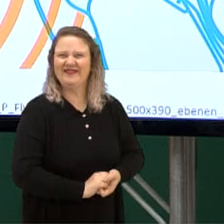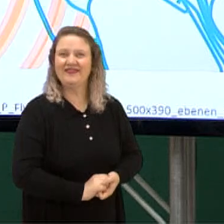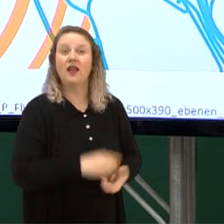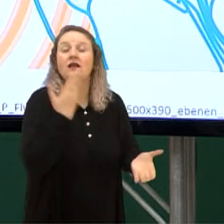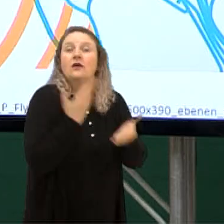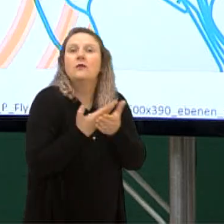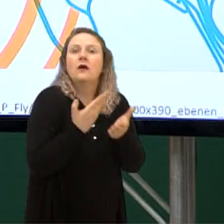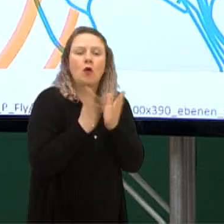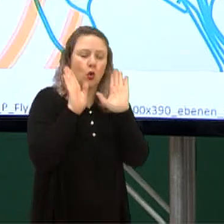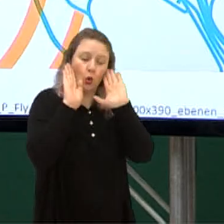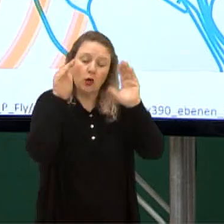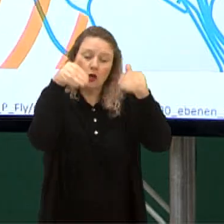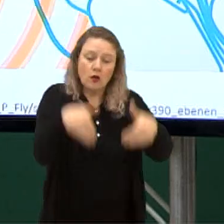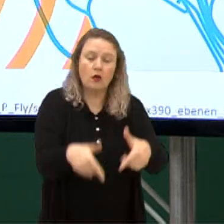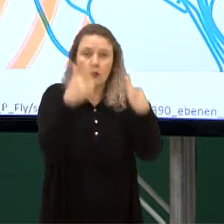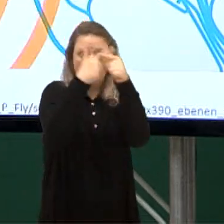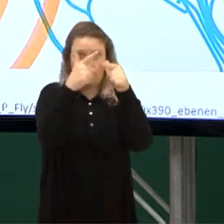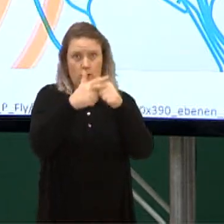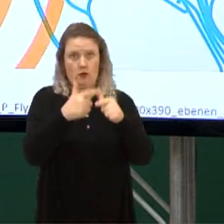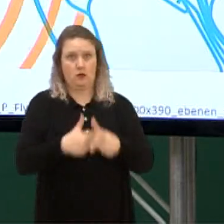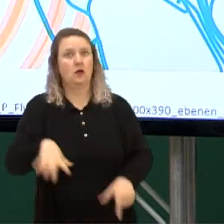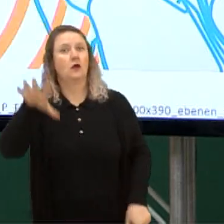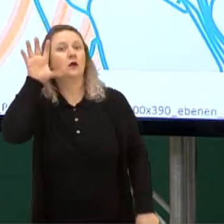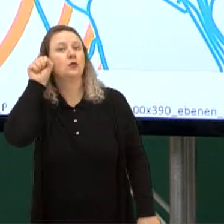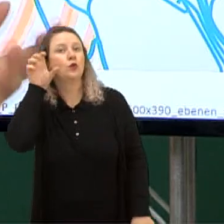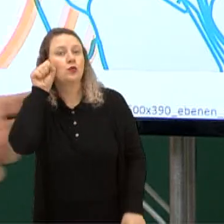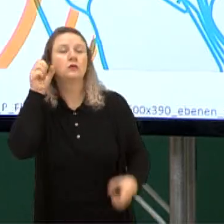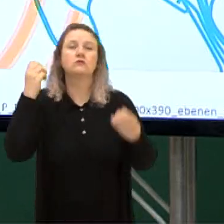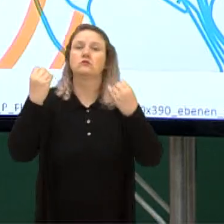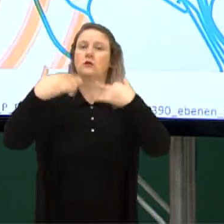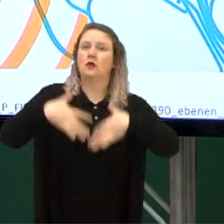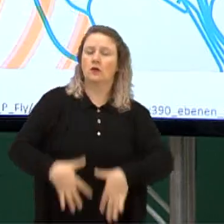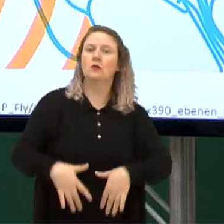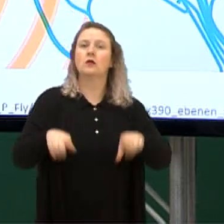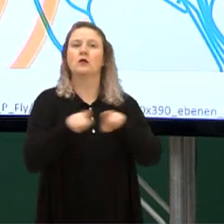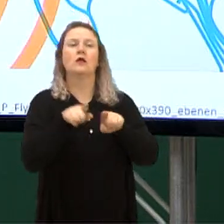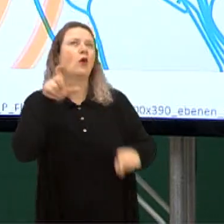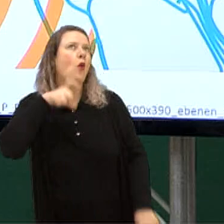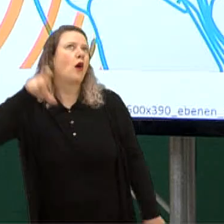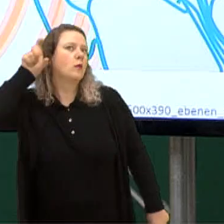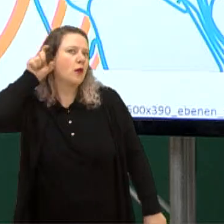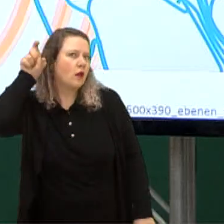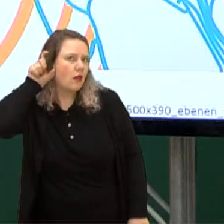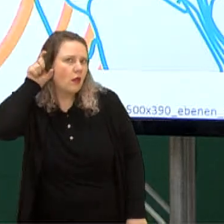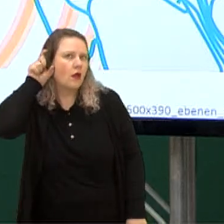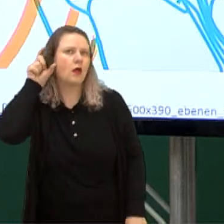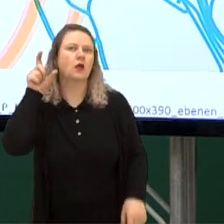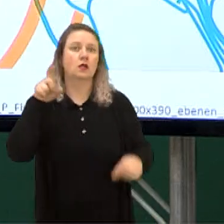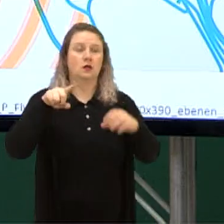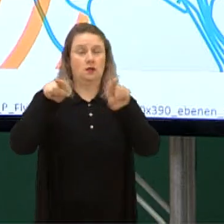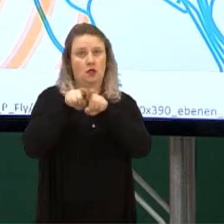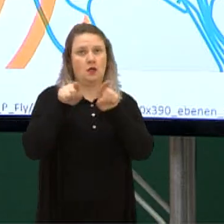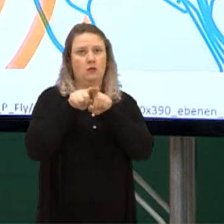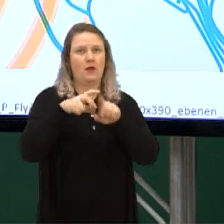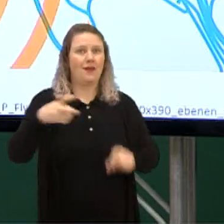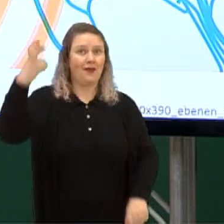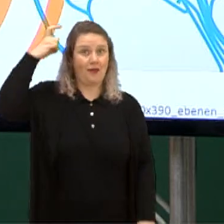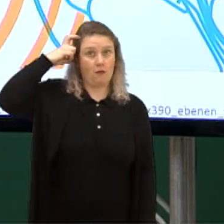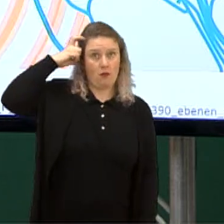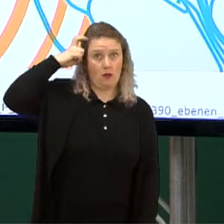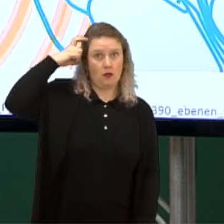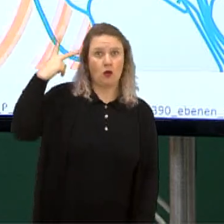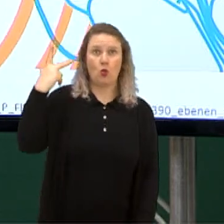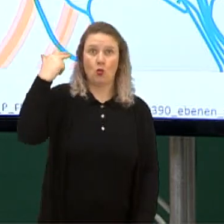aula só sobre problemas auditivos e a gente vai falar de aparelhos auditivos, de implantes cocleares, e